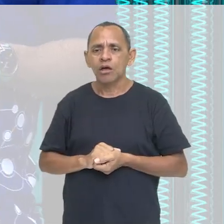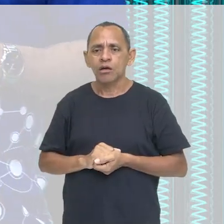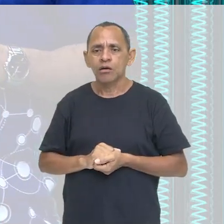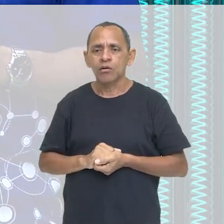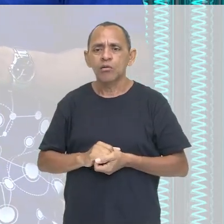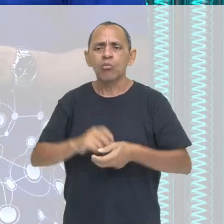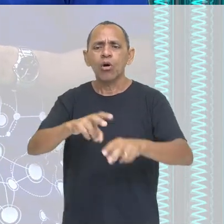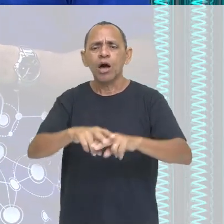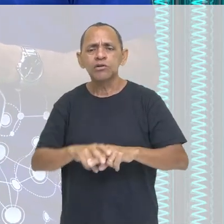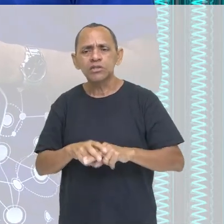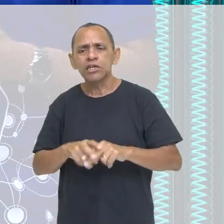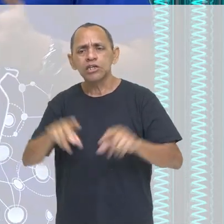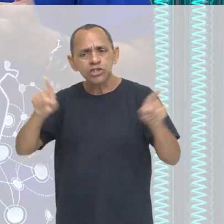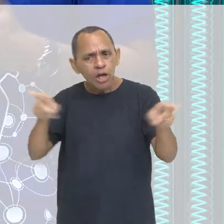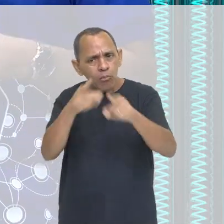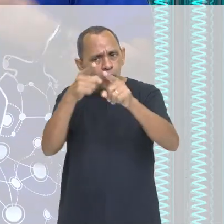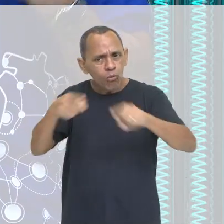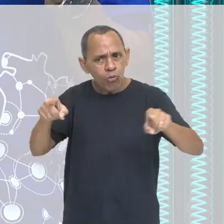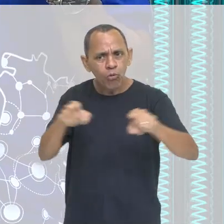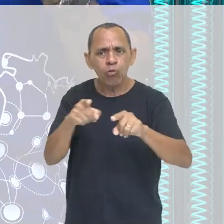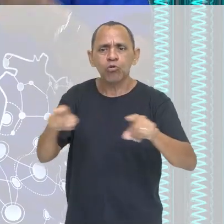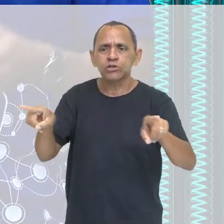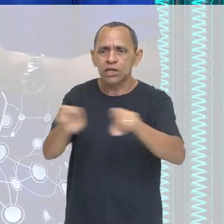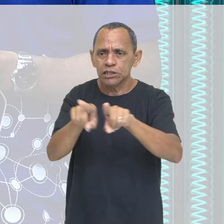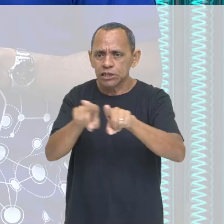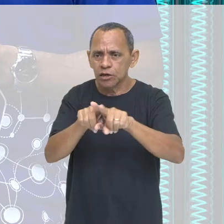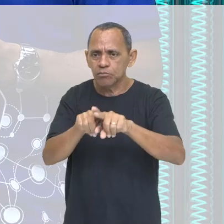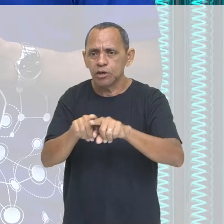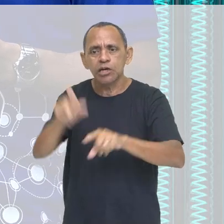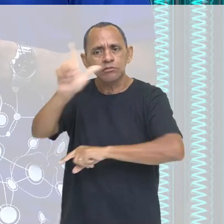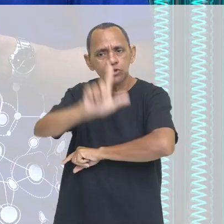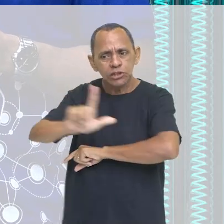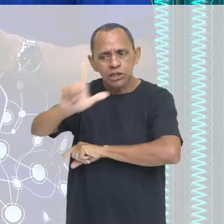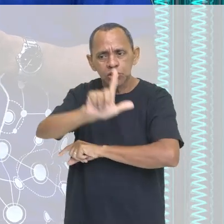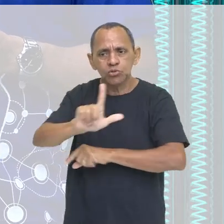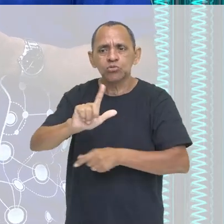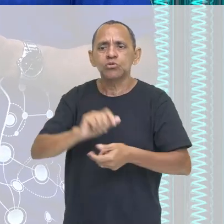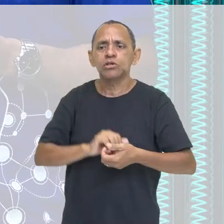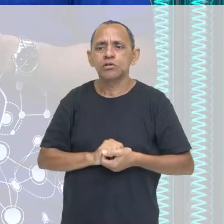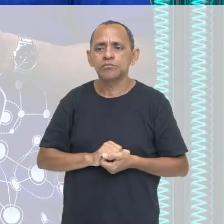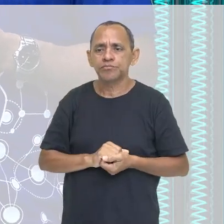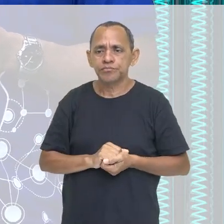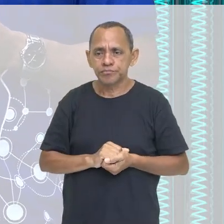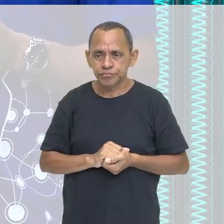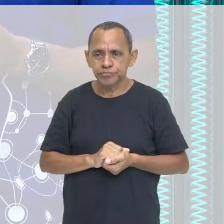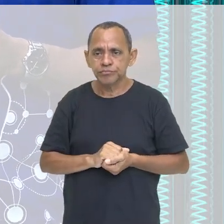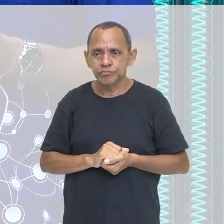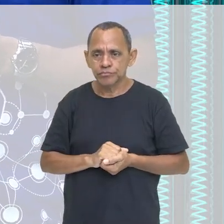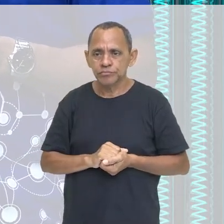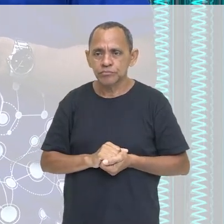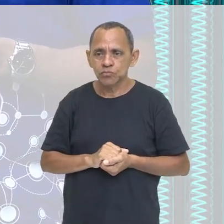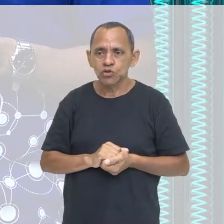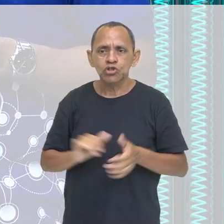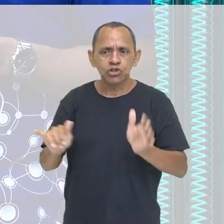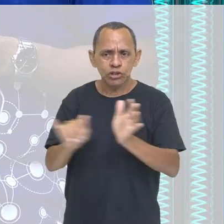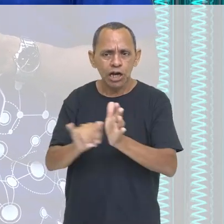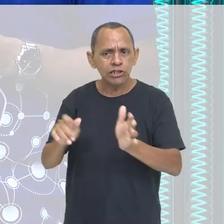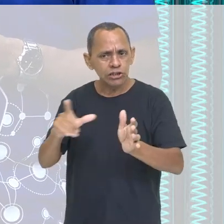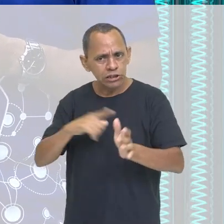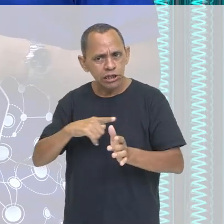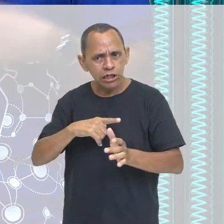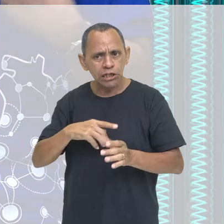Vamos passar passo a passo, literature. Então, na literatura também nós passamos a nossa identidade e a nossa